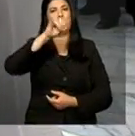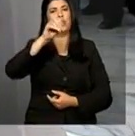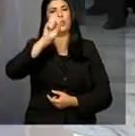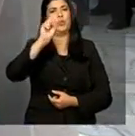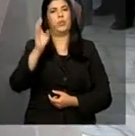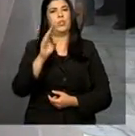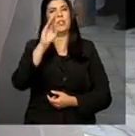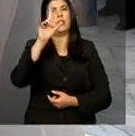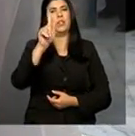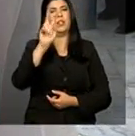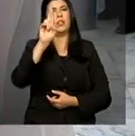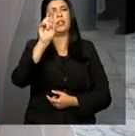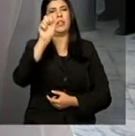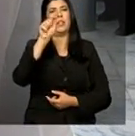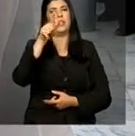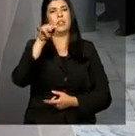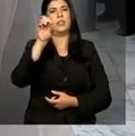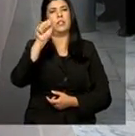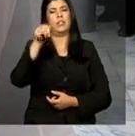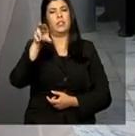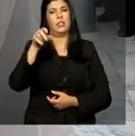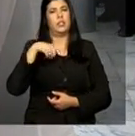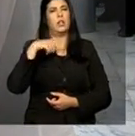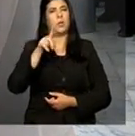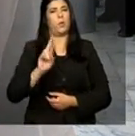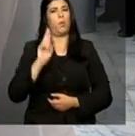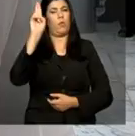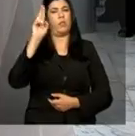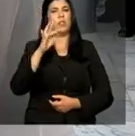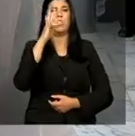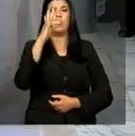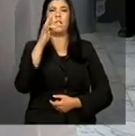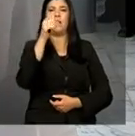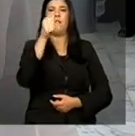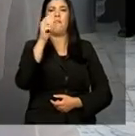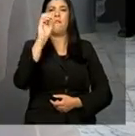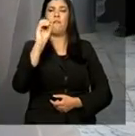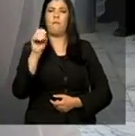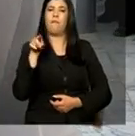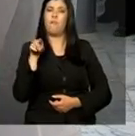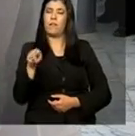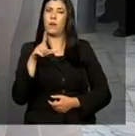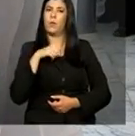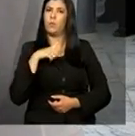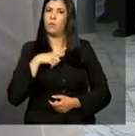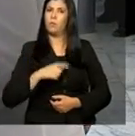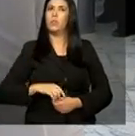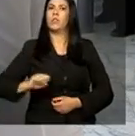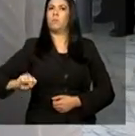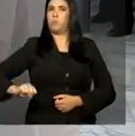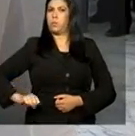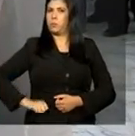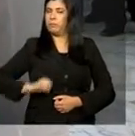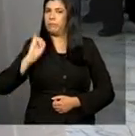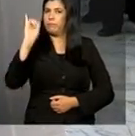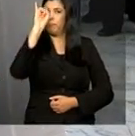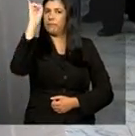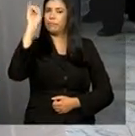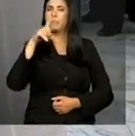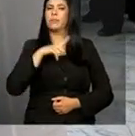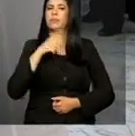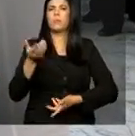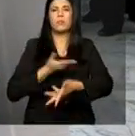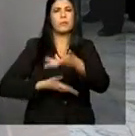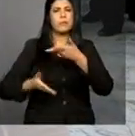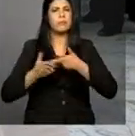das Nações Unidas para Alimentação e Agricultura. É um diplomata bastante importante dentro das relações internacionais do